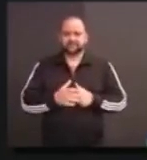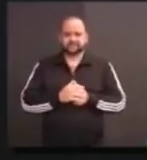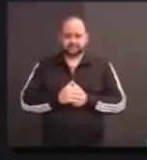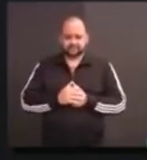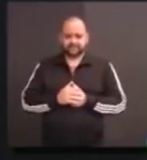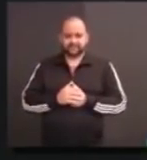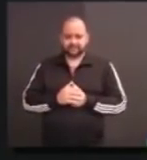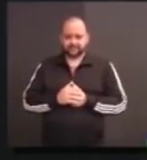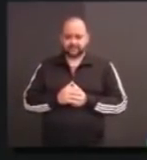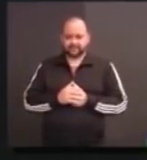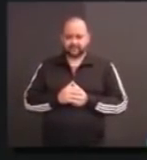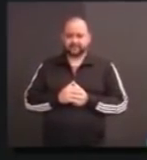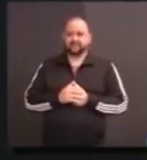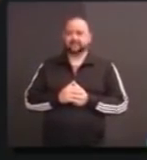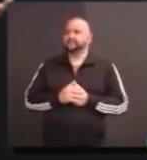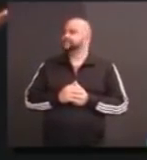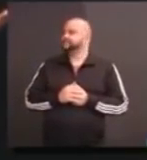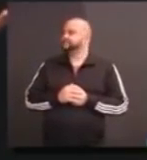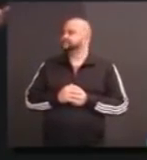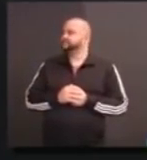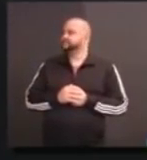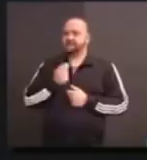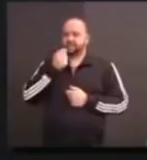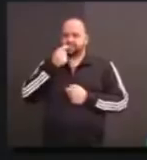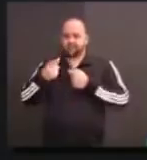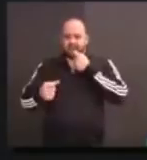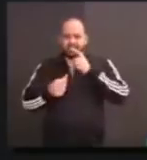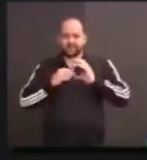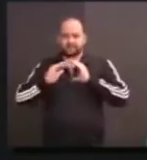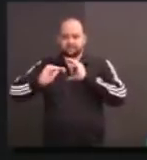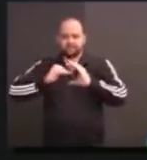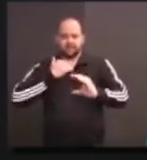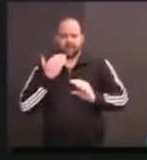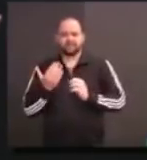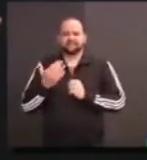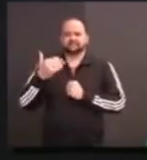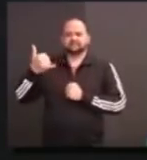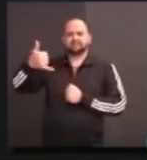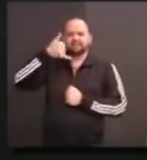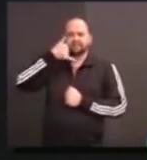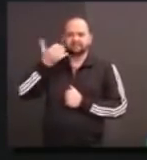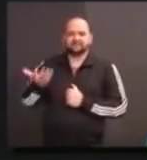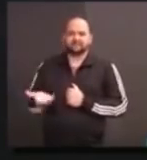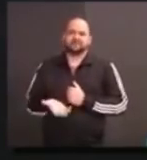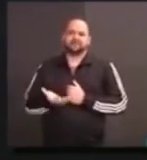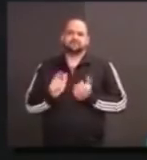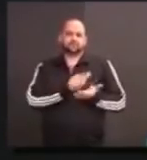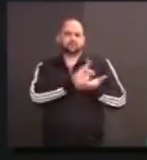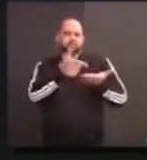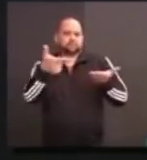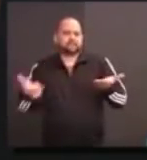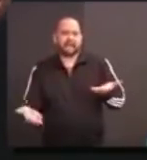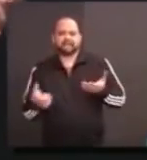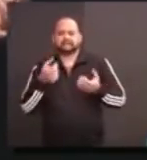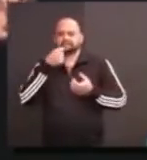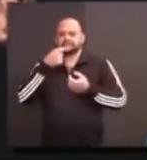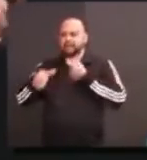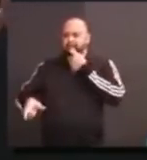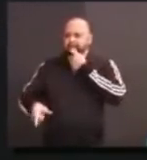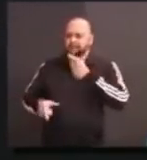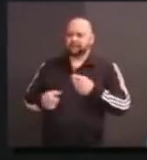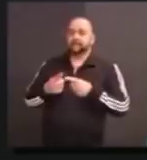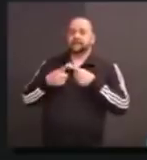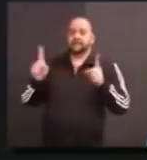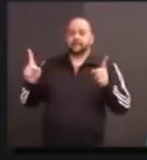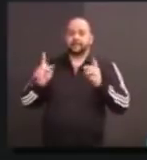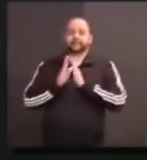Críticas de e-mail, críticas pelo telefone, críticas pelos jornais. Graças a